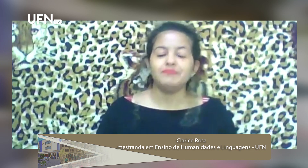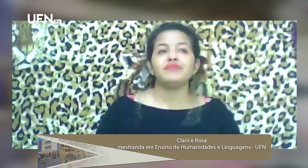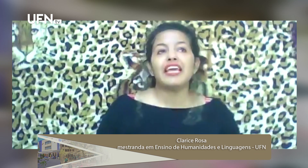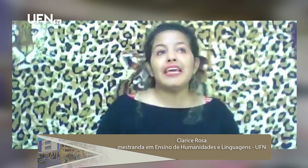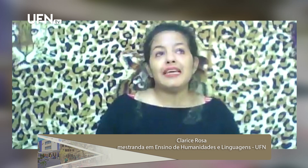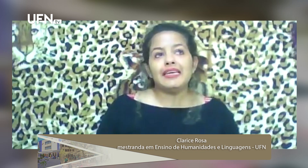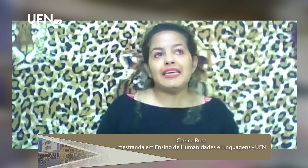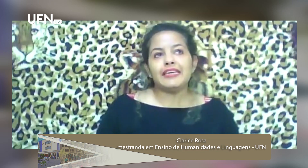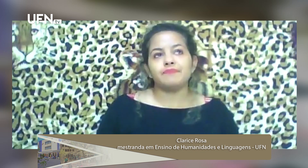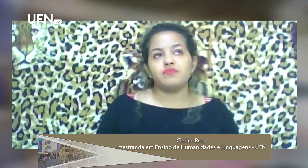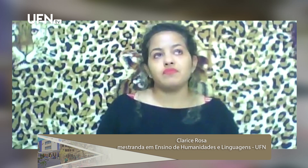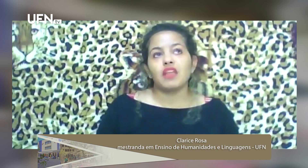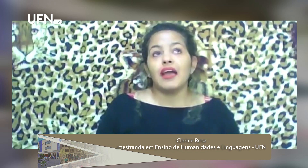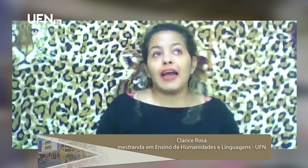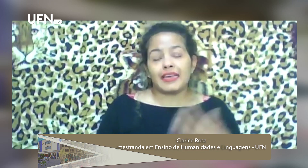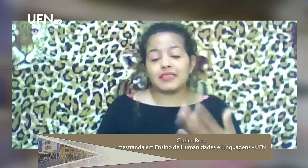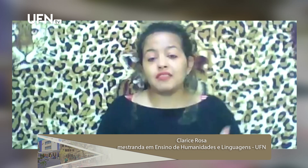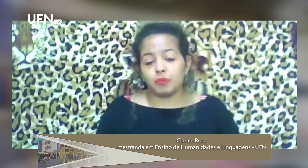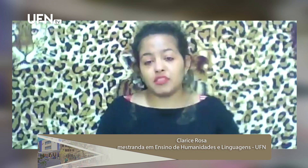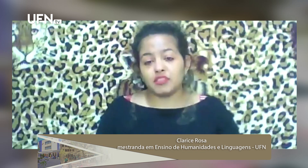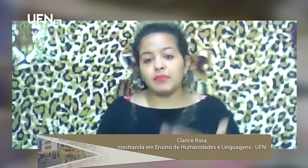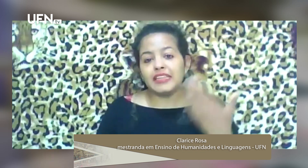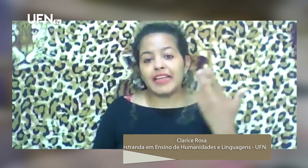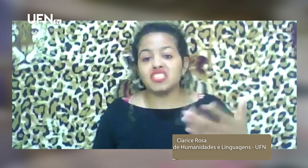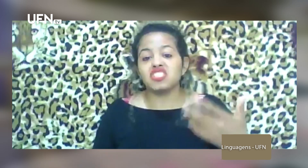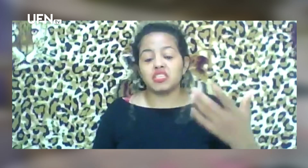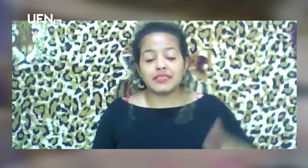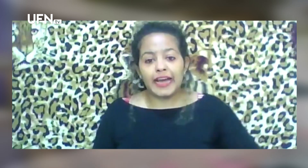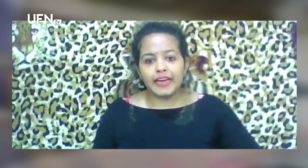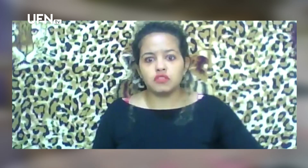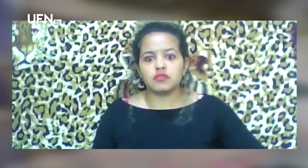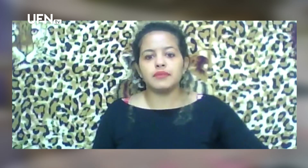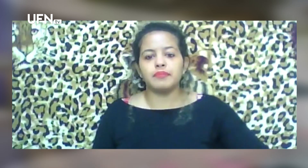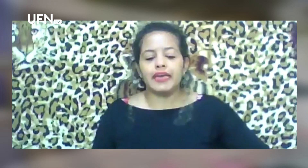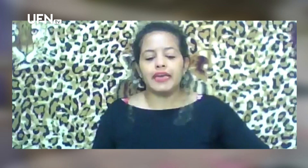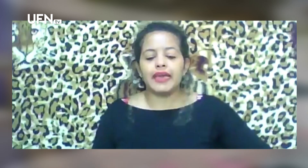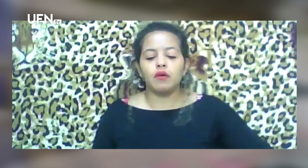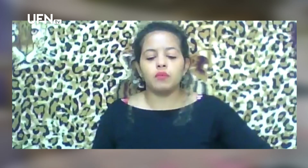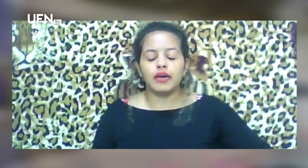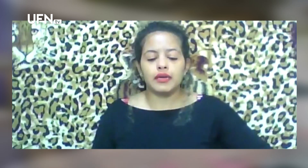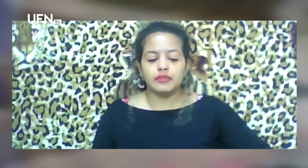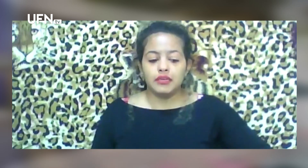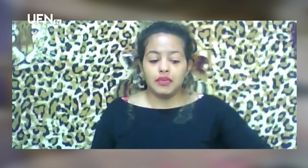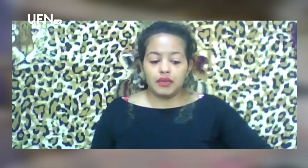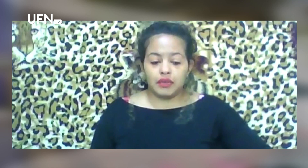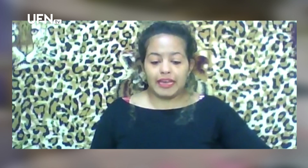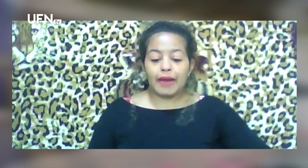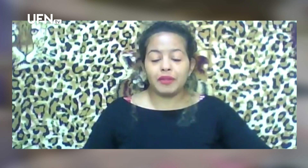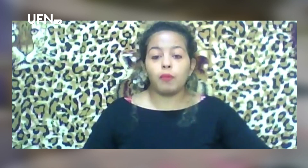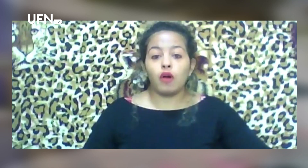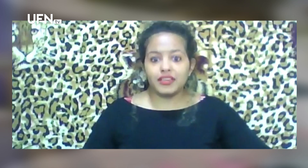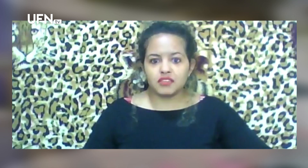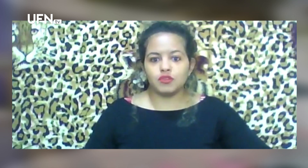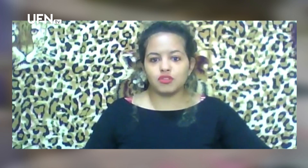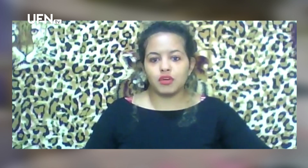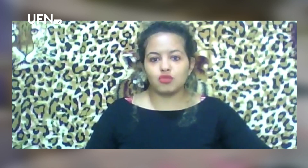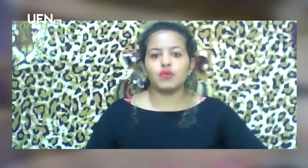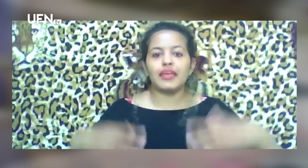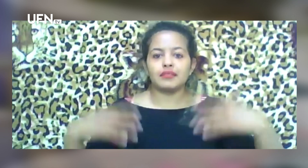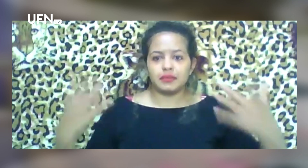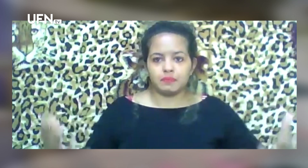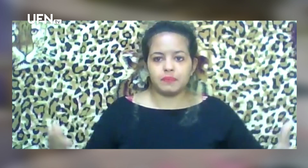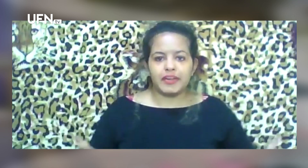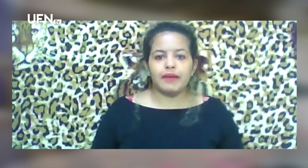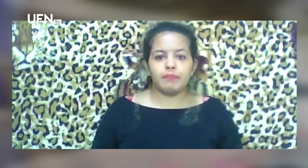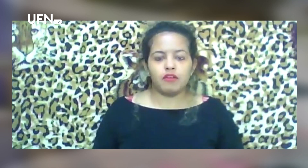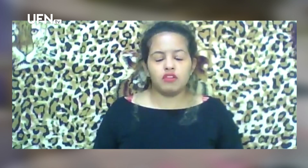né? E a questão da possibilidade de estágios também é uma... abre portas muito quando tu